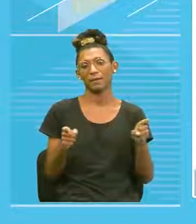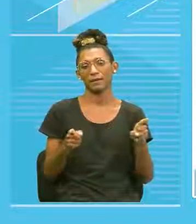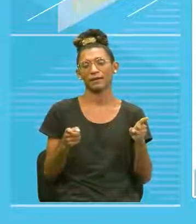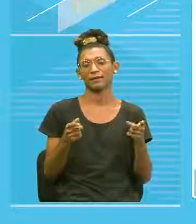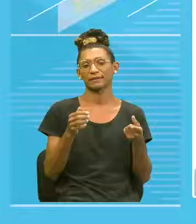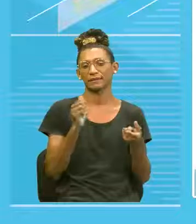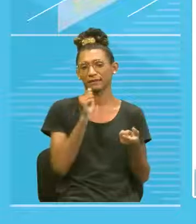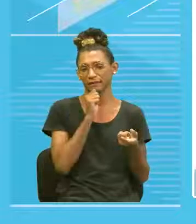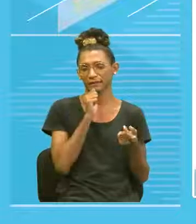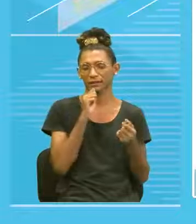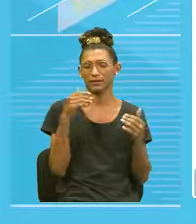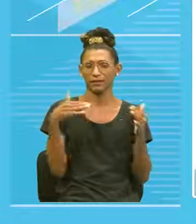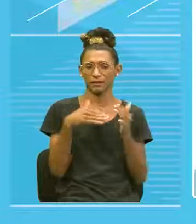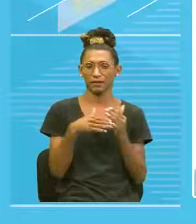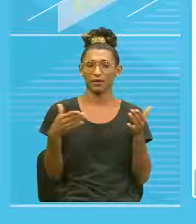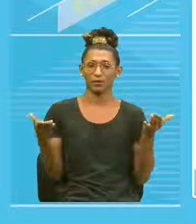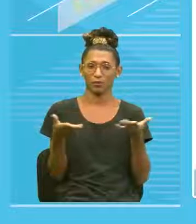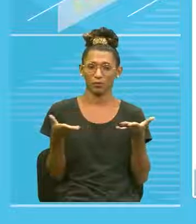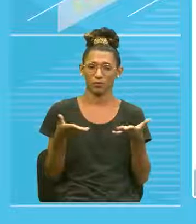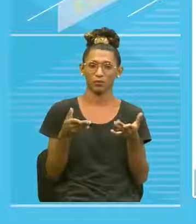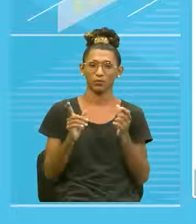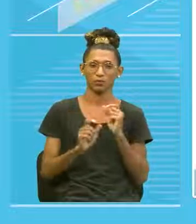ainda hoje